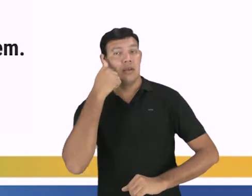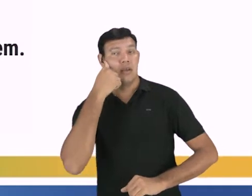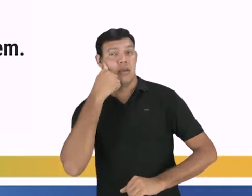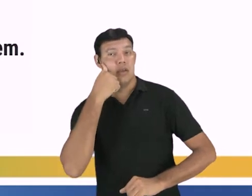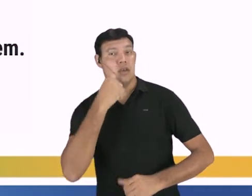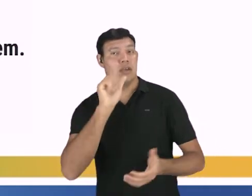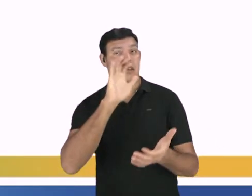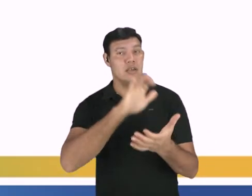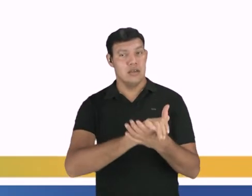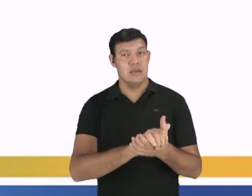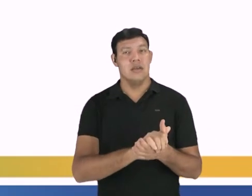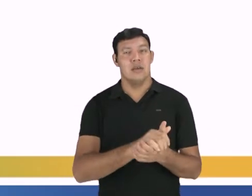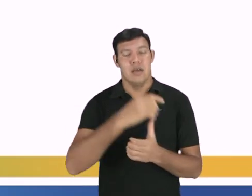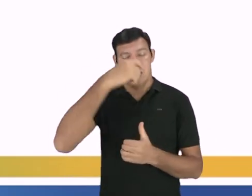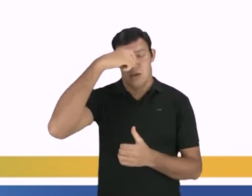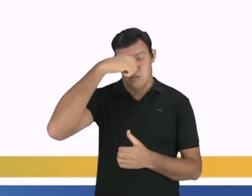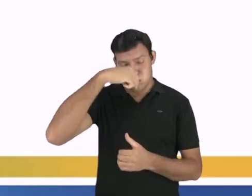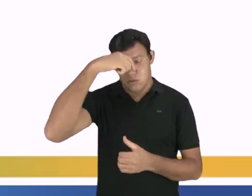também pego.